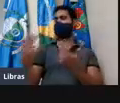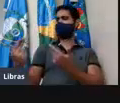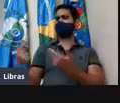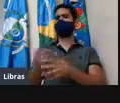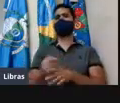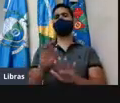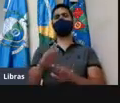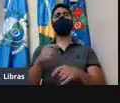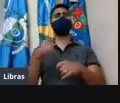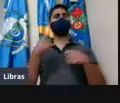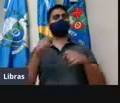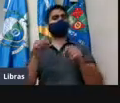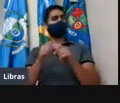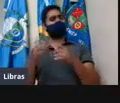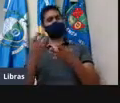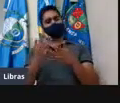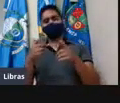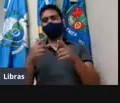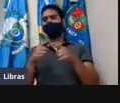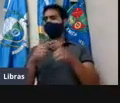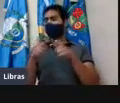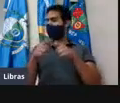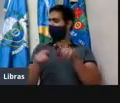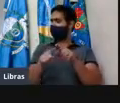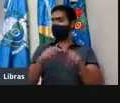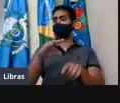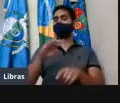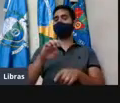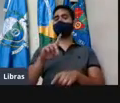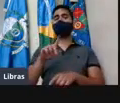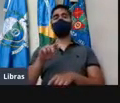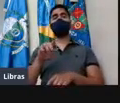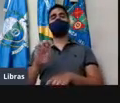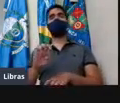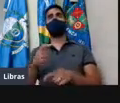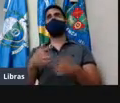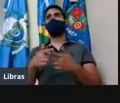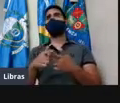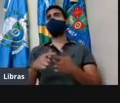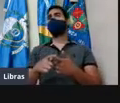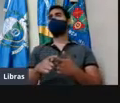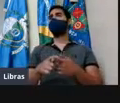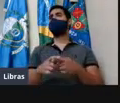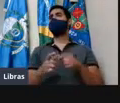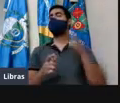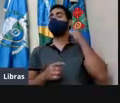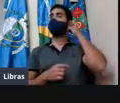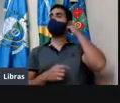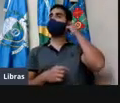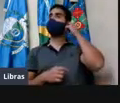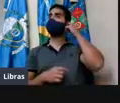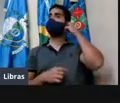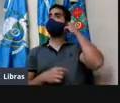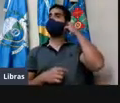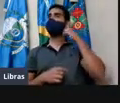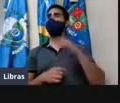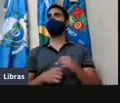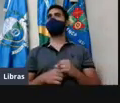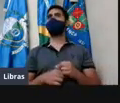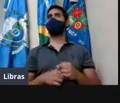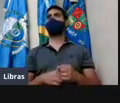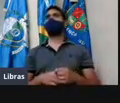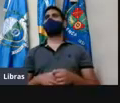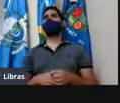que resolver esse problema da SEDAI também, porque a boca do povo é sempre que já passou